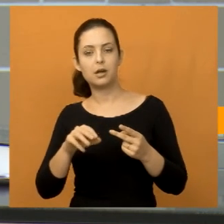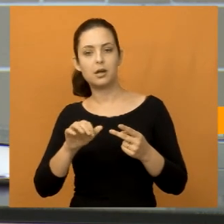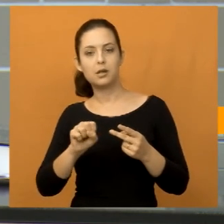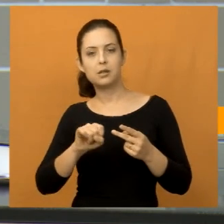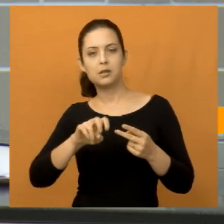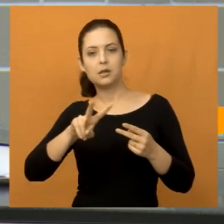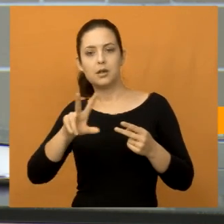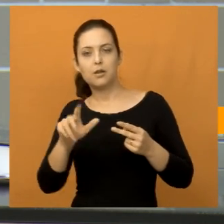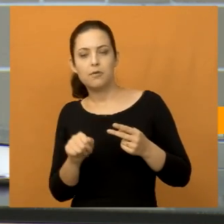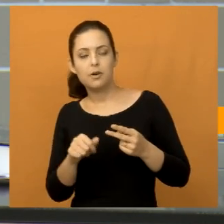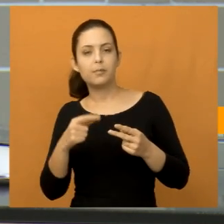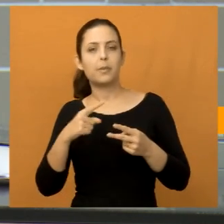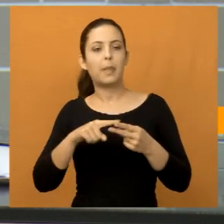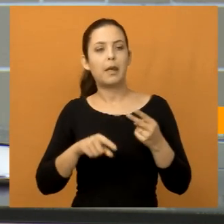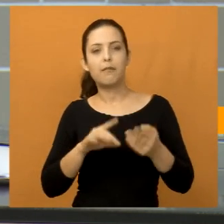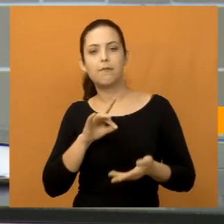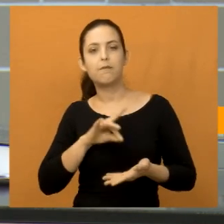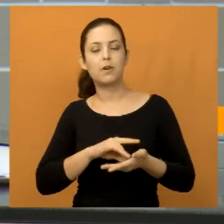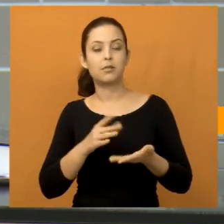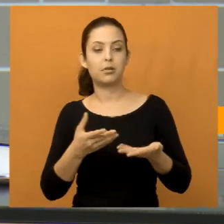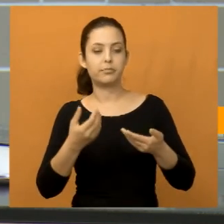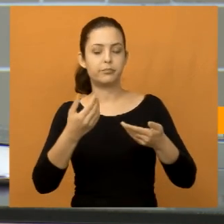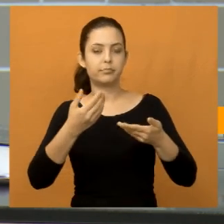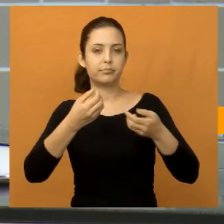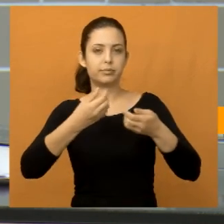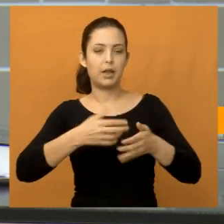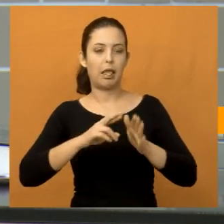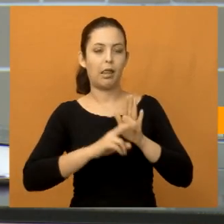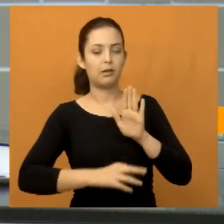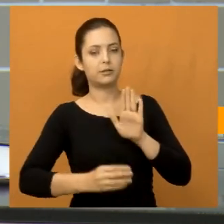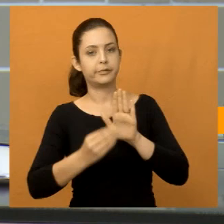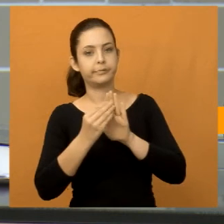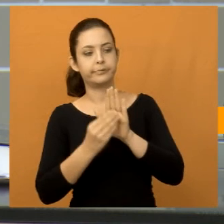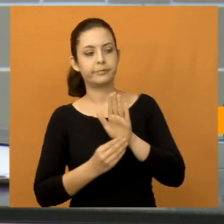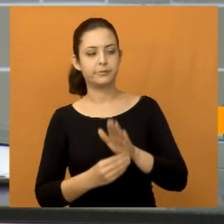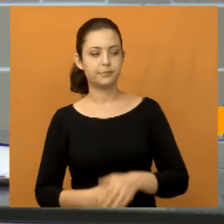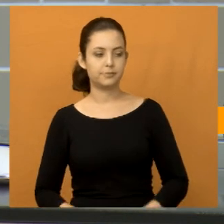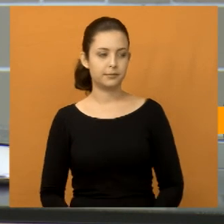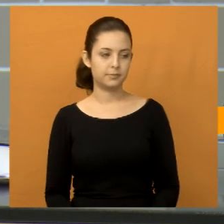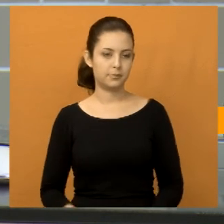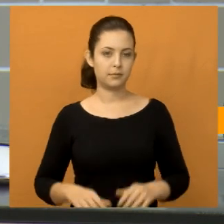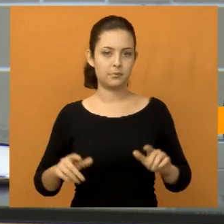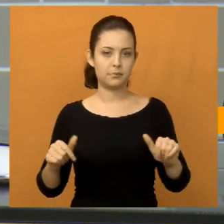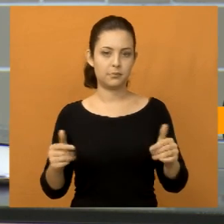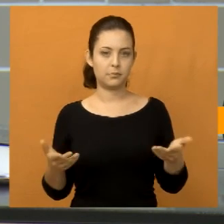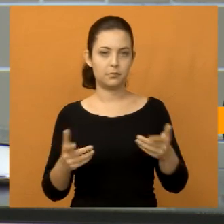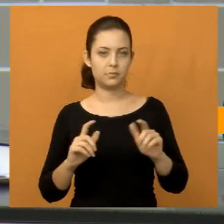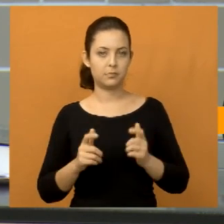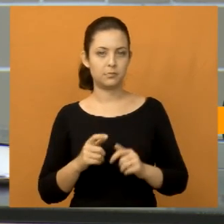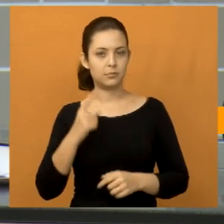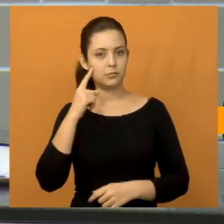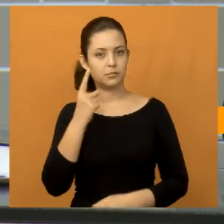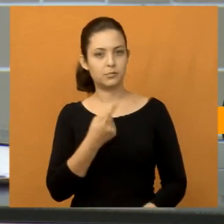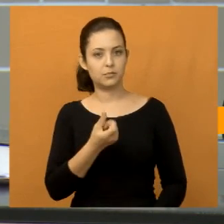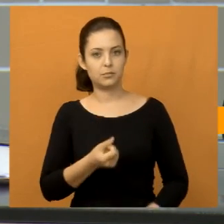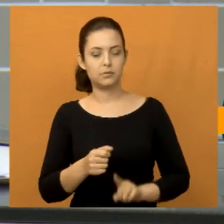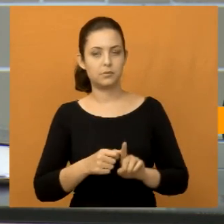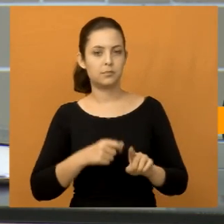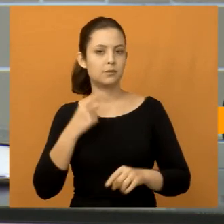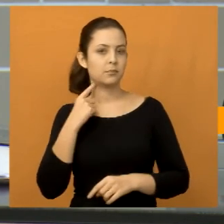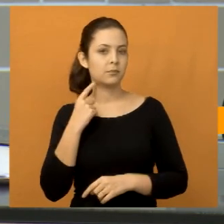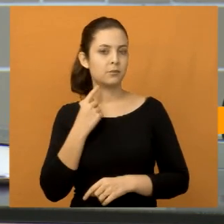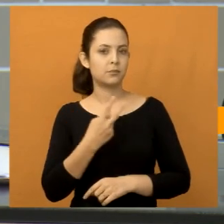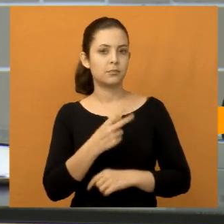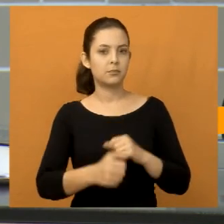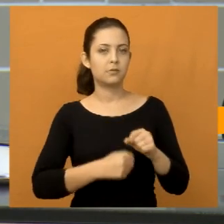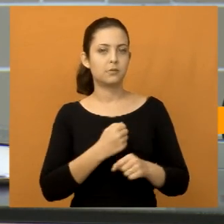em razão dos fatos ora apurados. Sala das Sessões, 16 de maio de